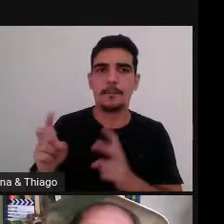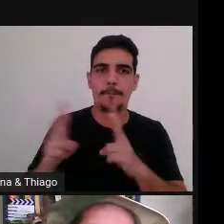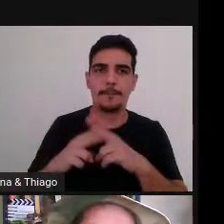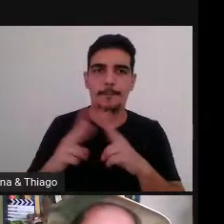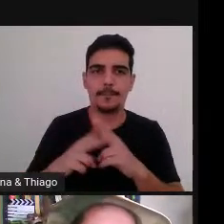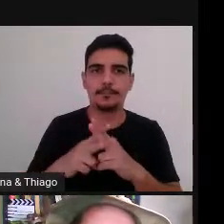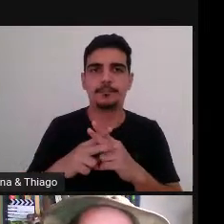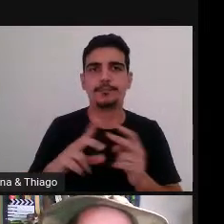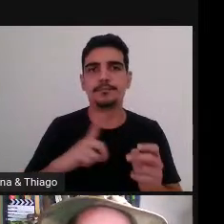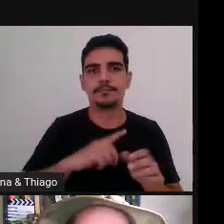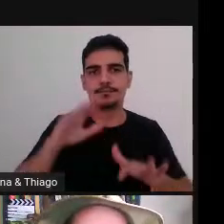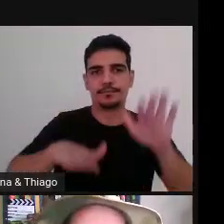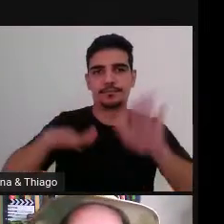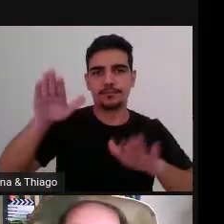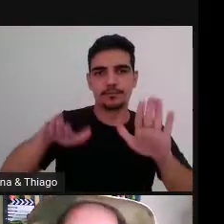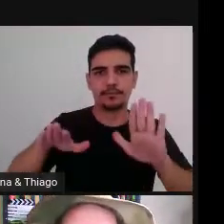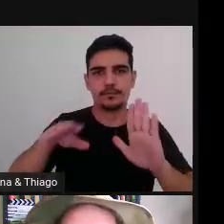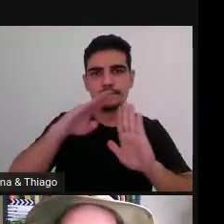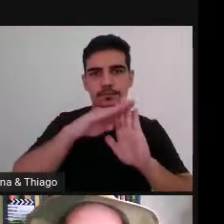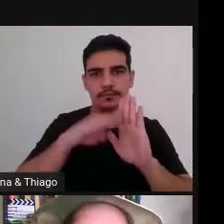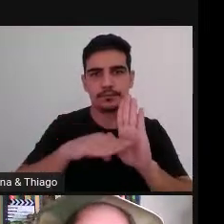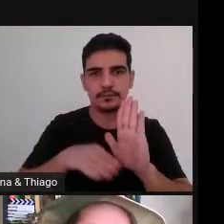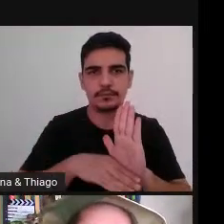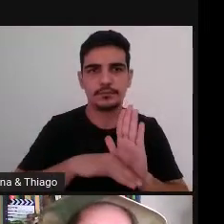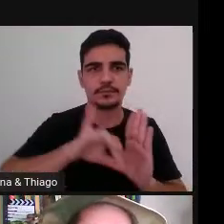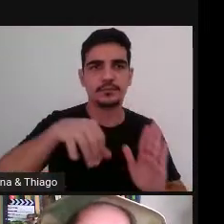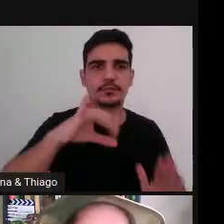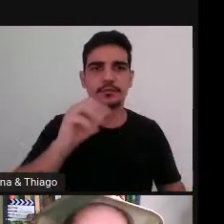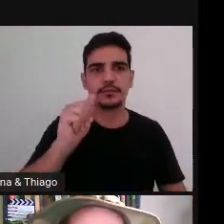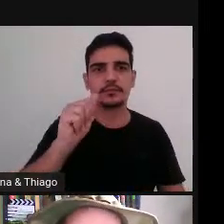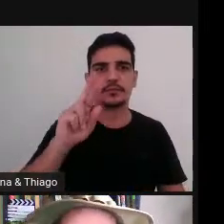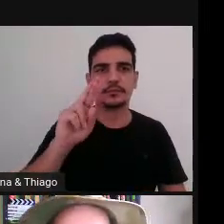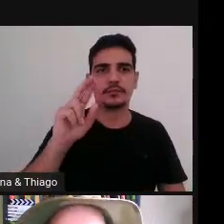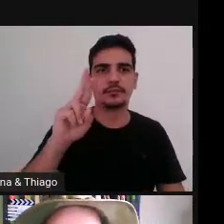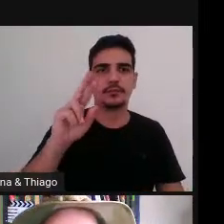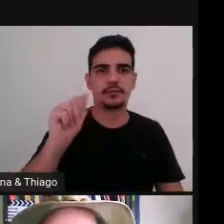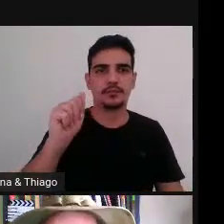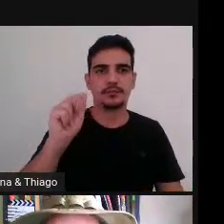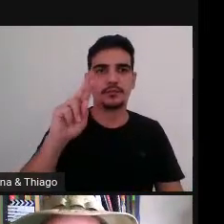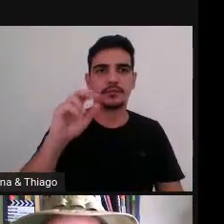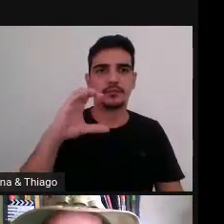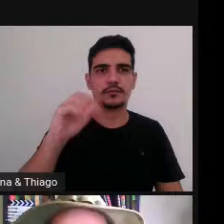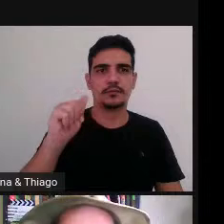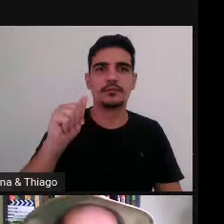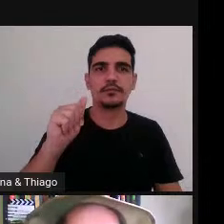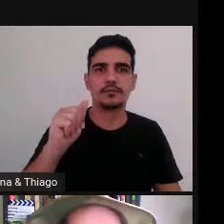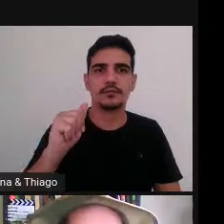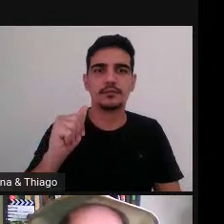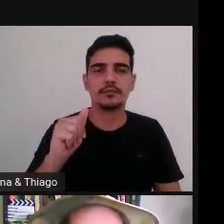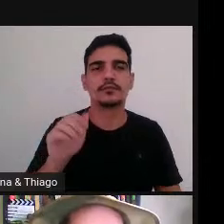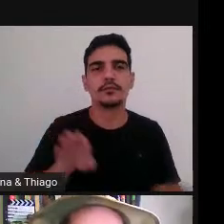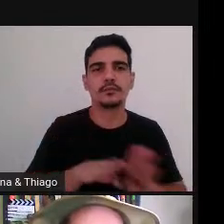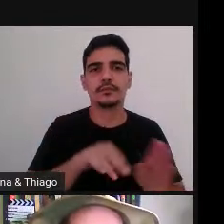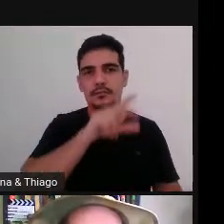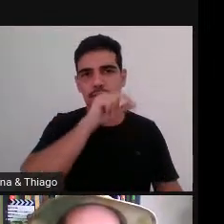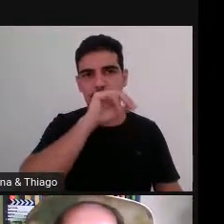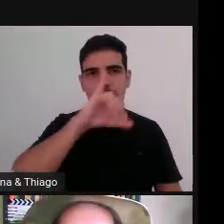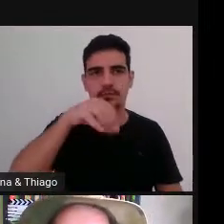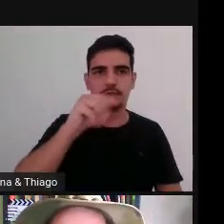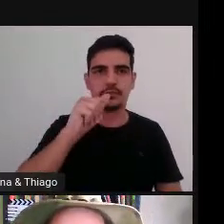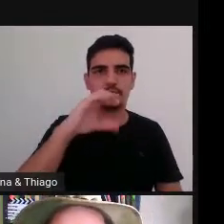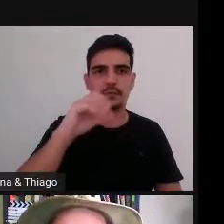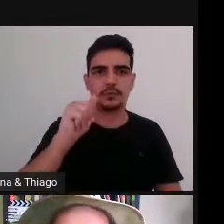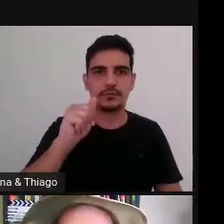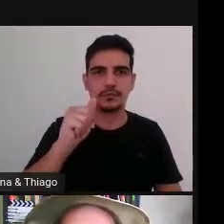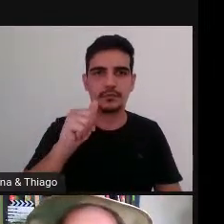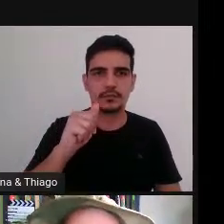um acidente botrópico, que é o acidente com jararaca, um acidente laquético, que é o acidente com pico de jaca, um acidente